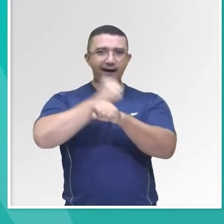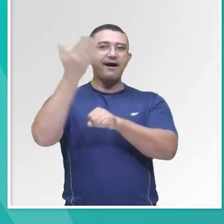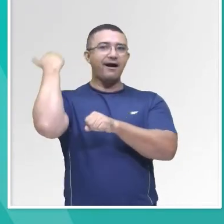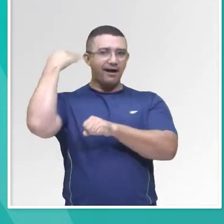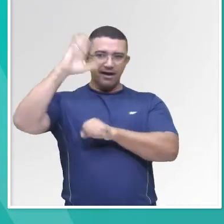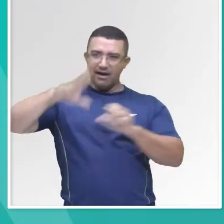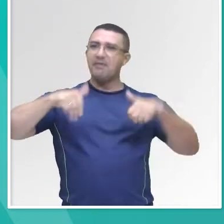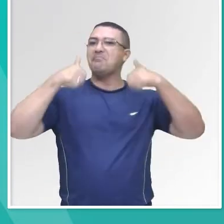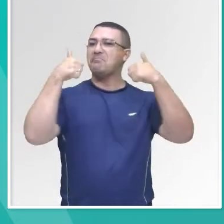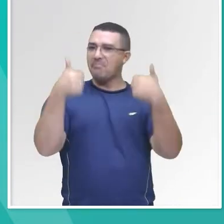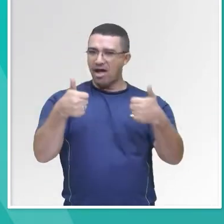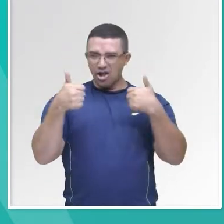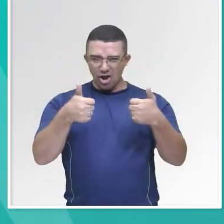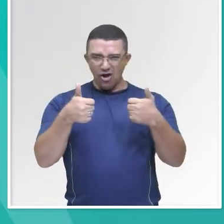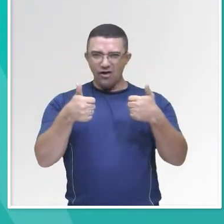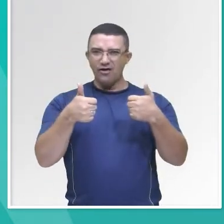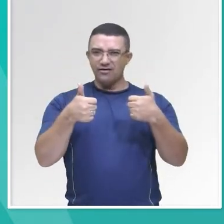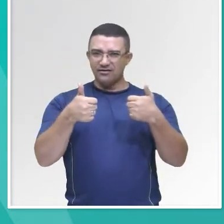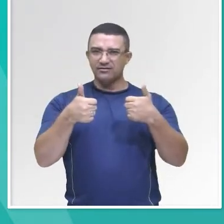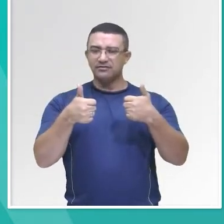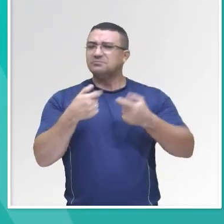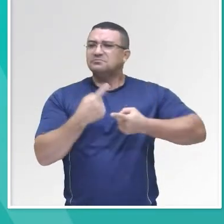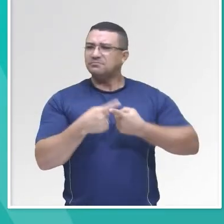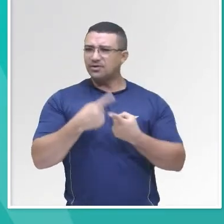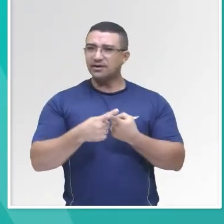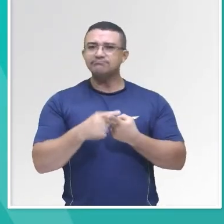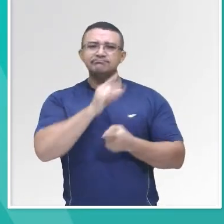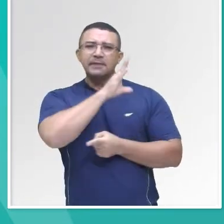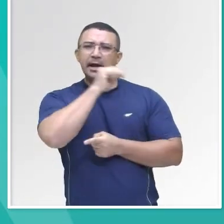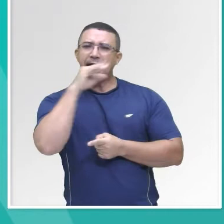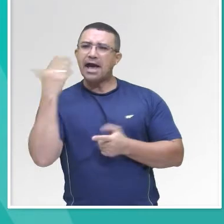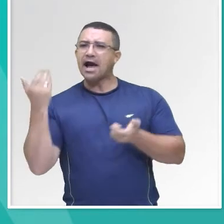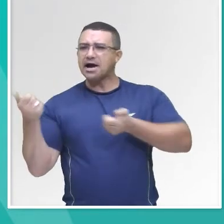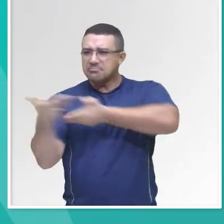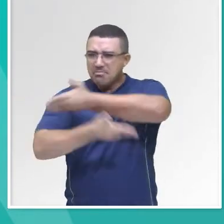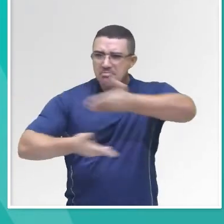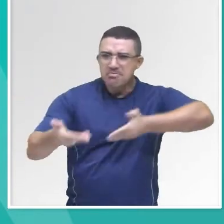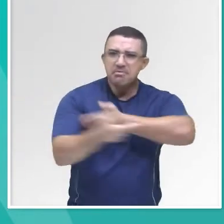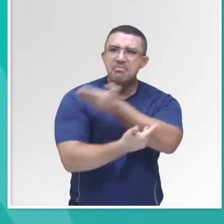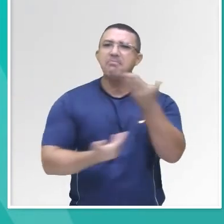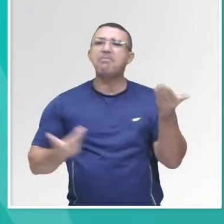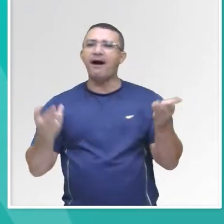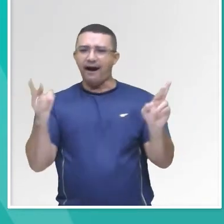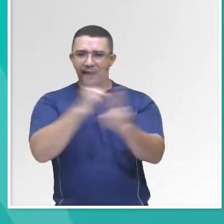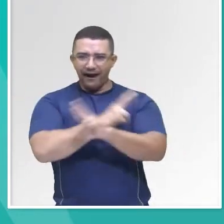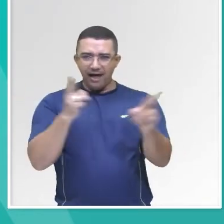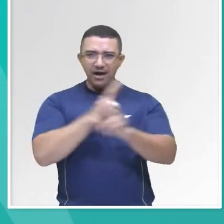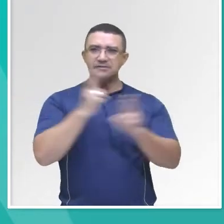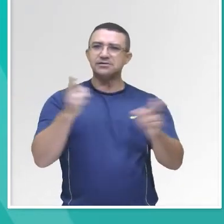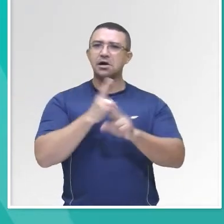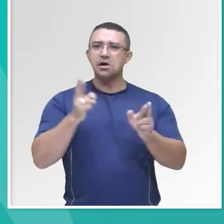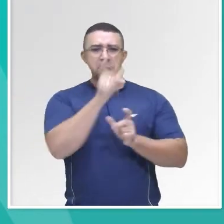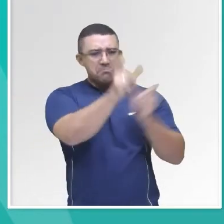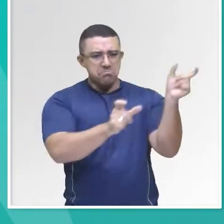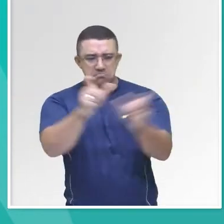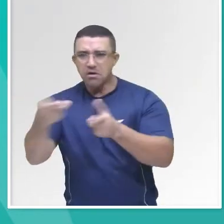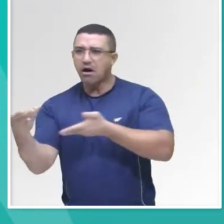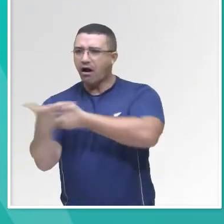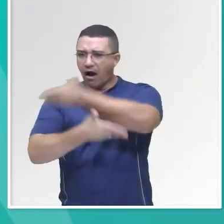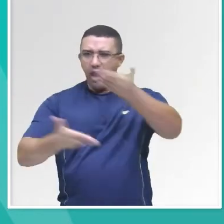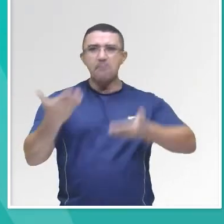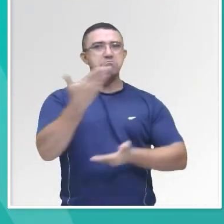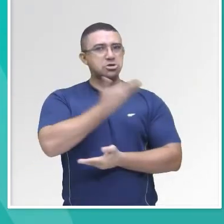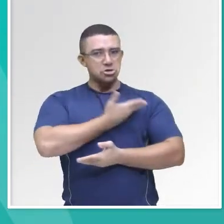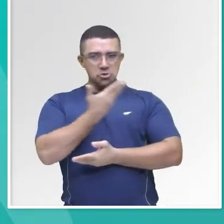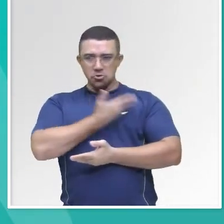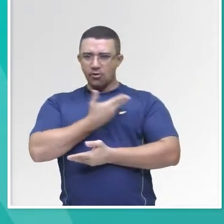do que atualmente. As crianças interagiam umas com as outras de forma